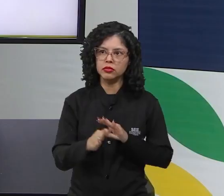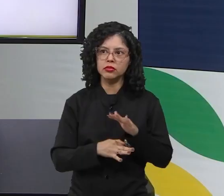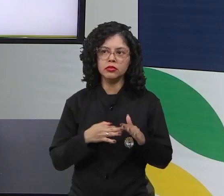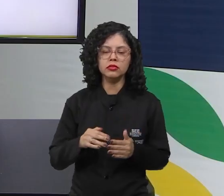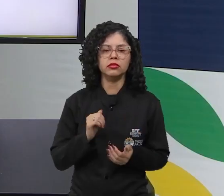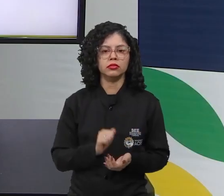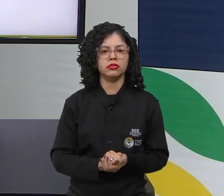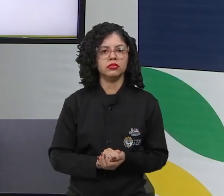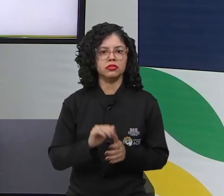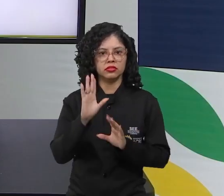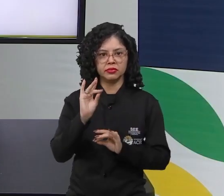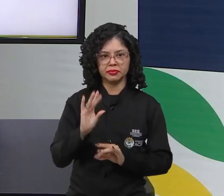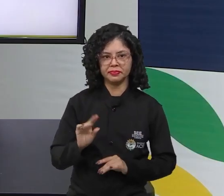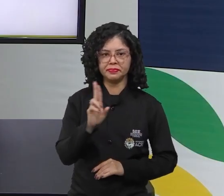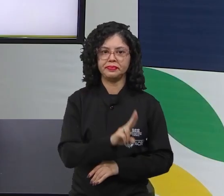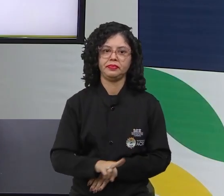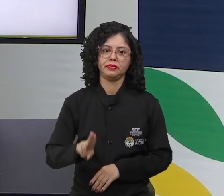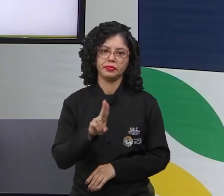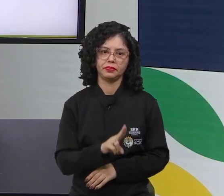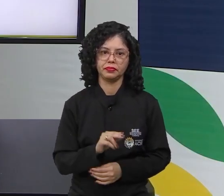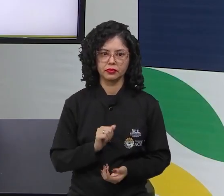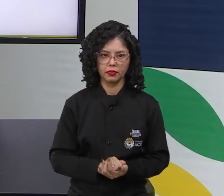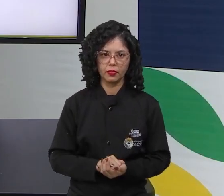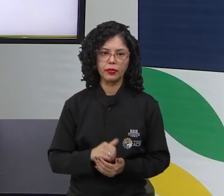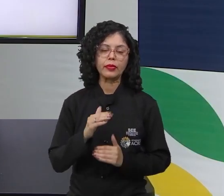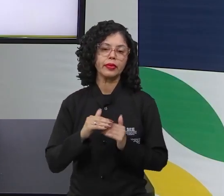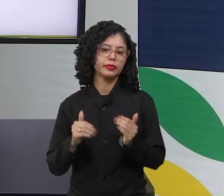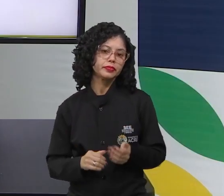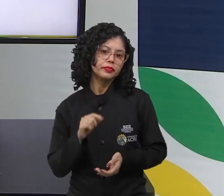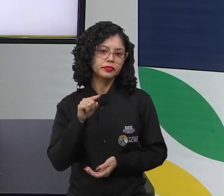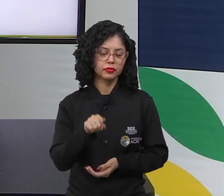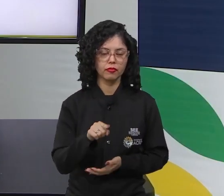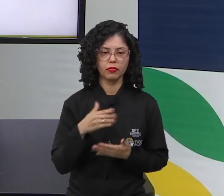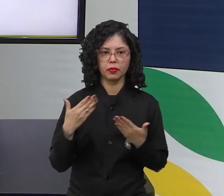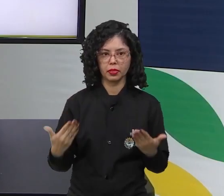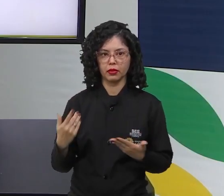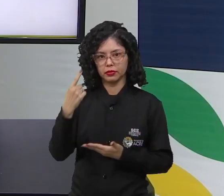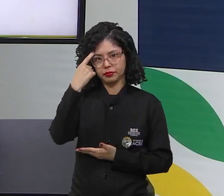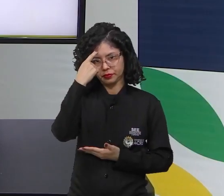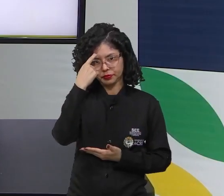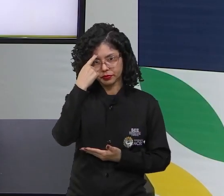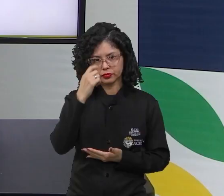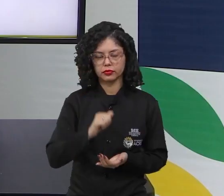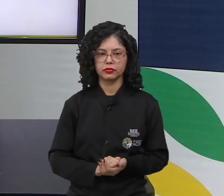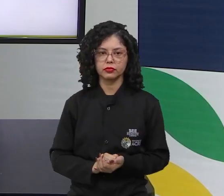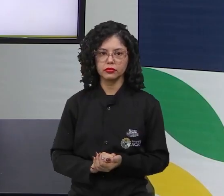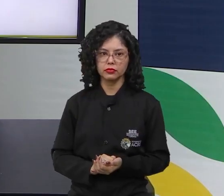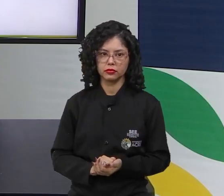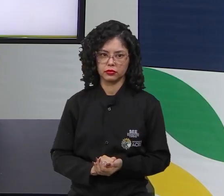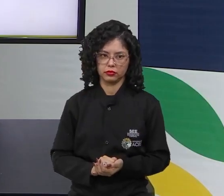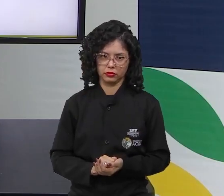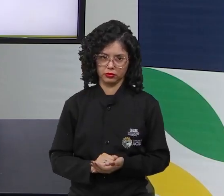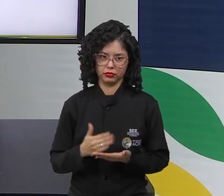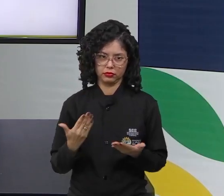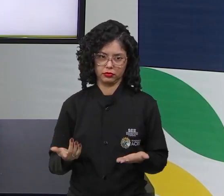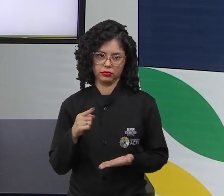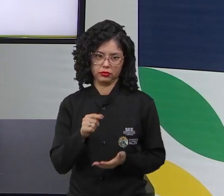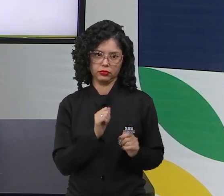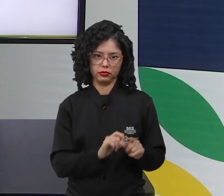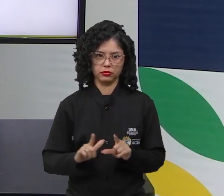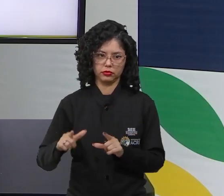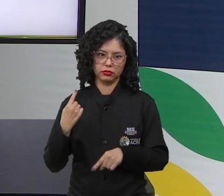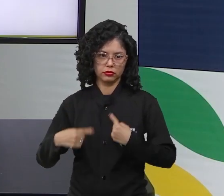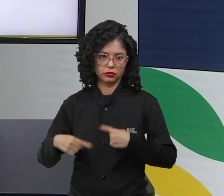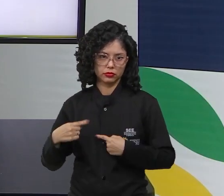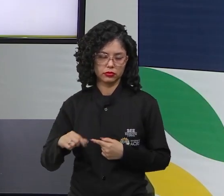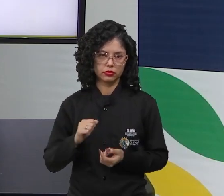como articula, como utiliza a palavra. Tudo isso, pessoal, é pensado, obviamente, tá certo? E aqui na campanha